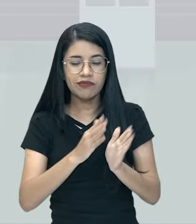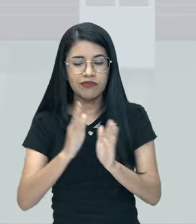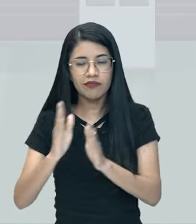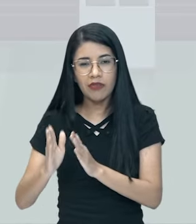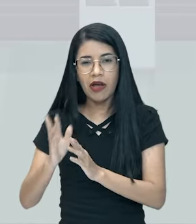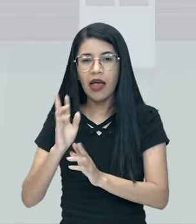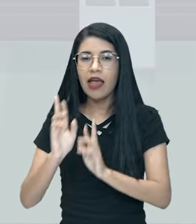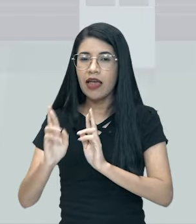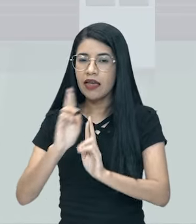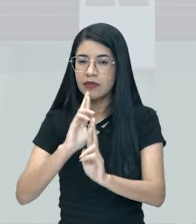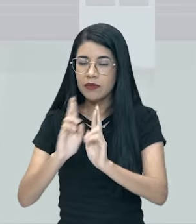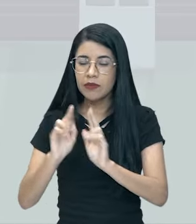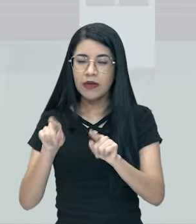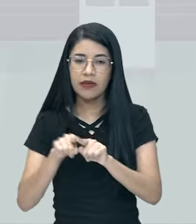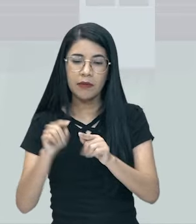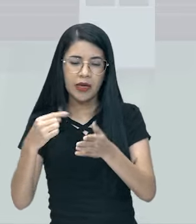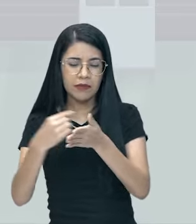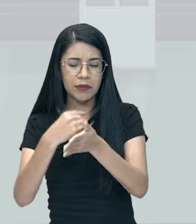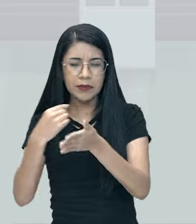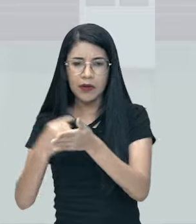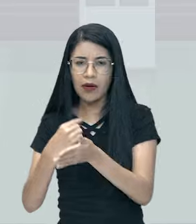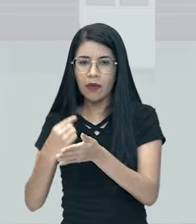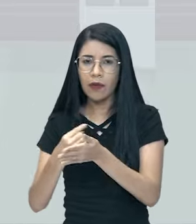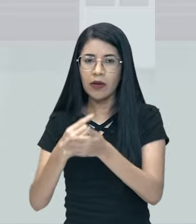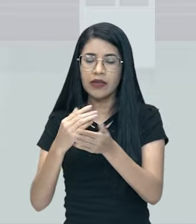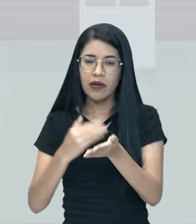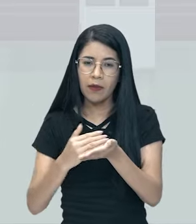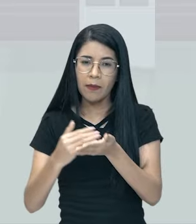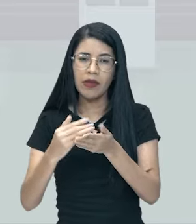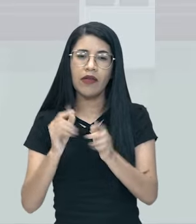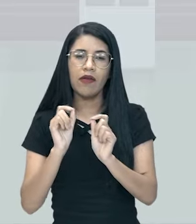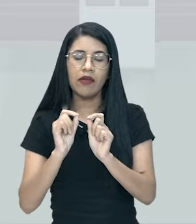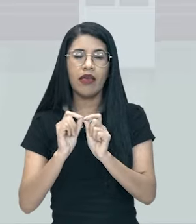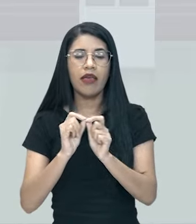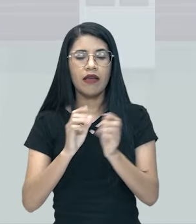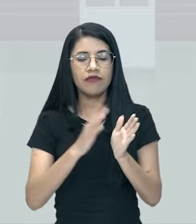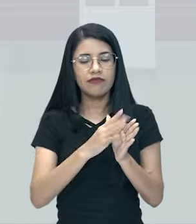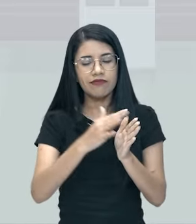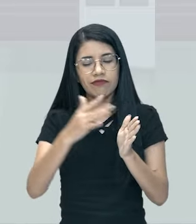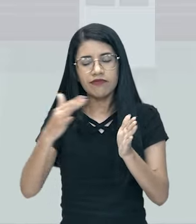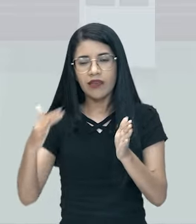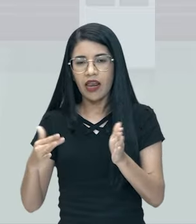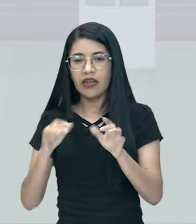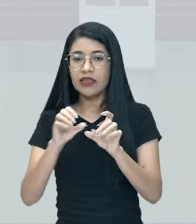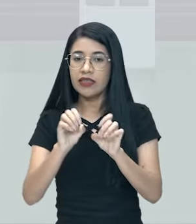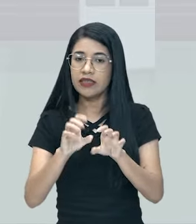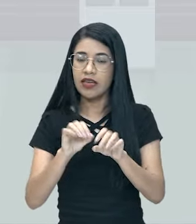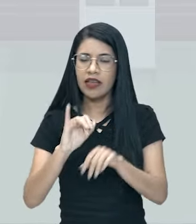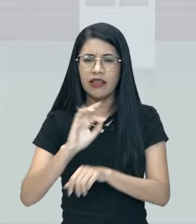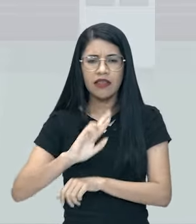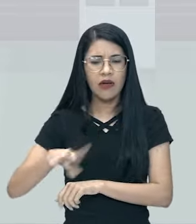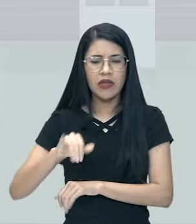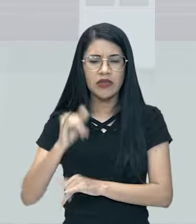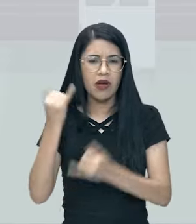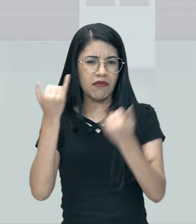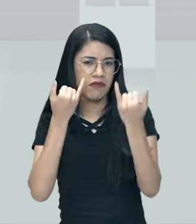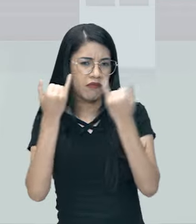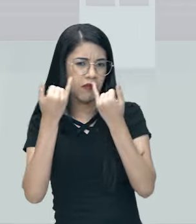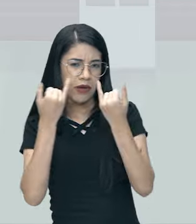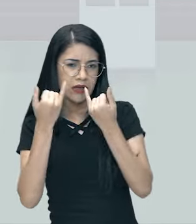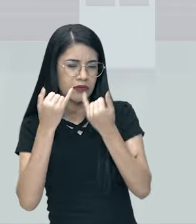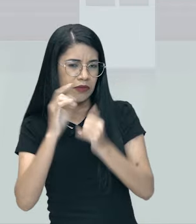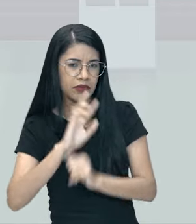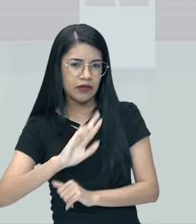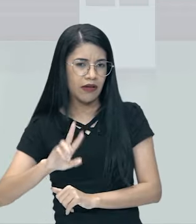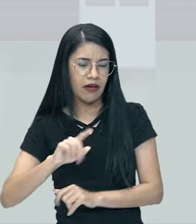todas as perguntas e tornar esta jornada educacional não apenas informativa, mas